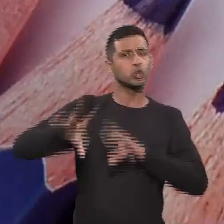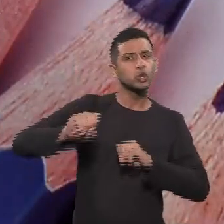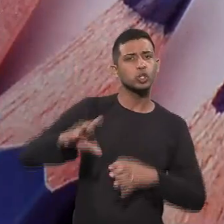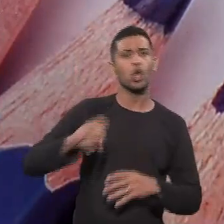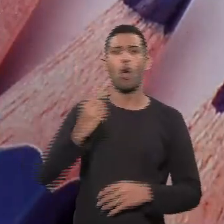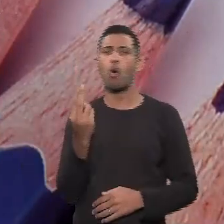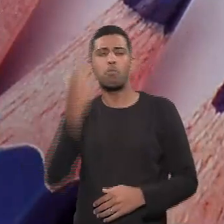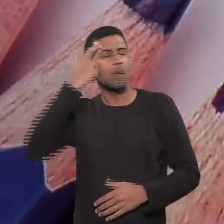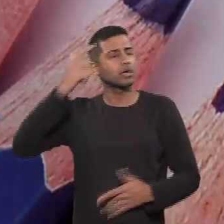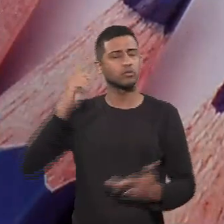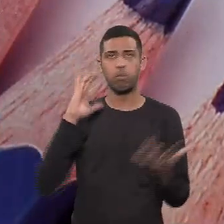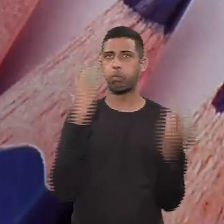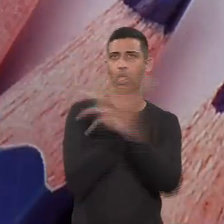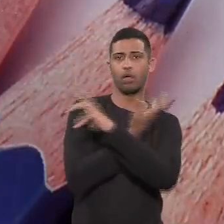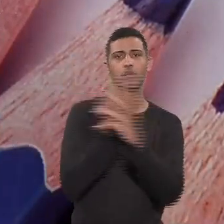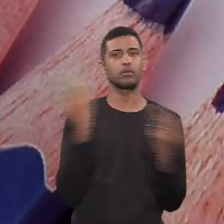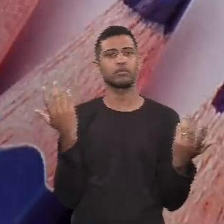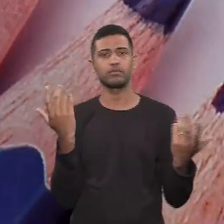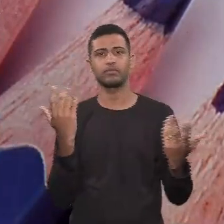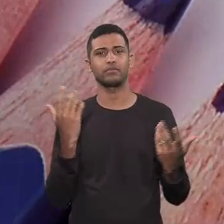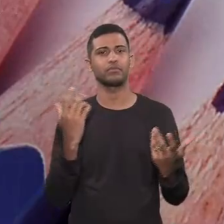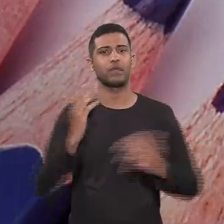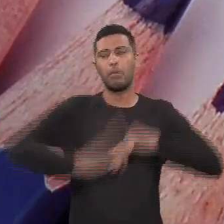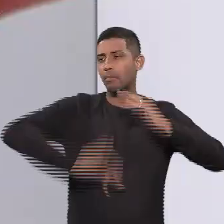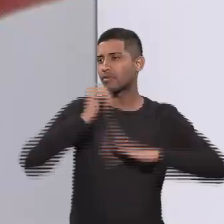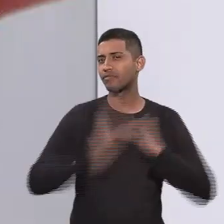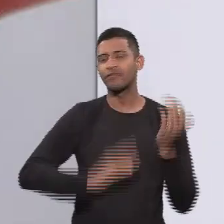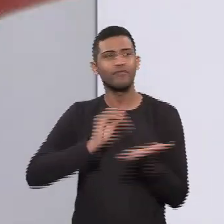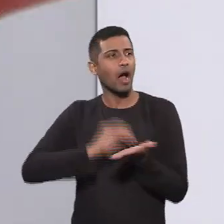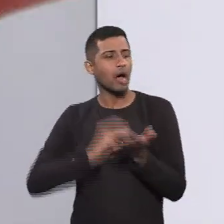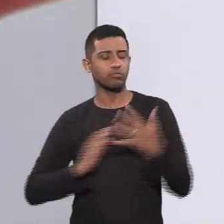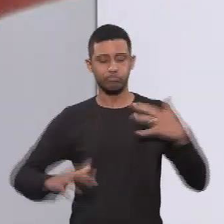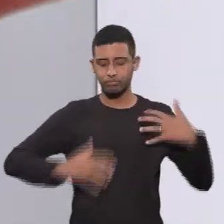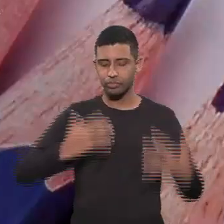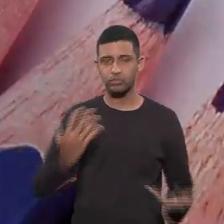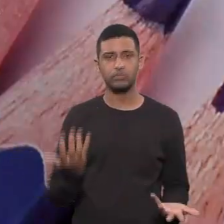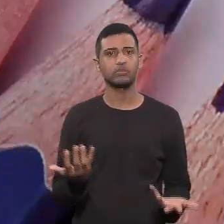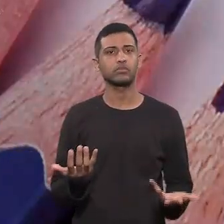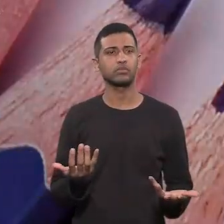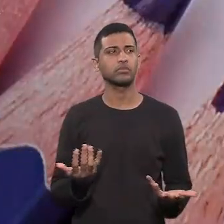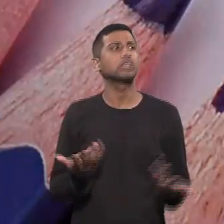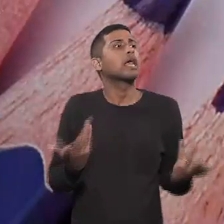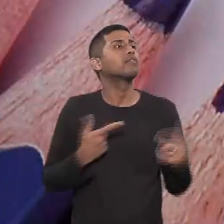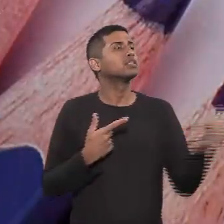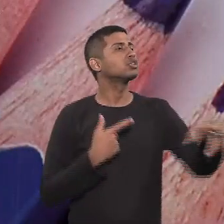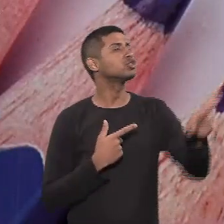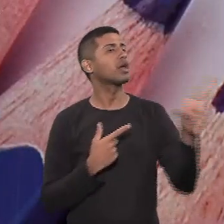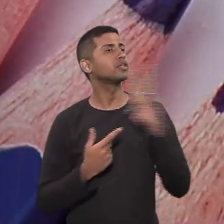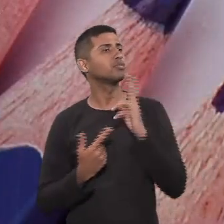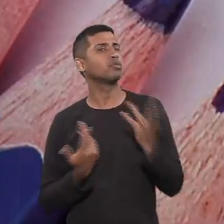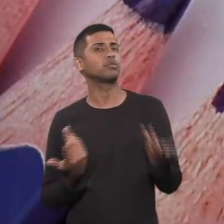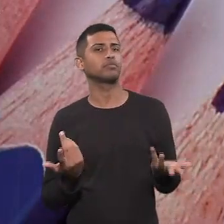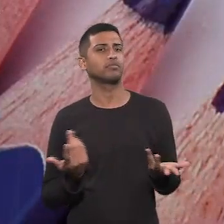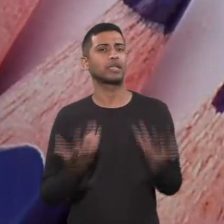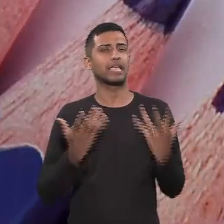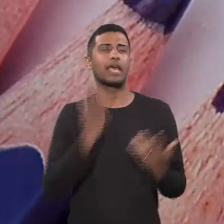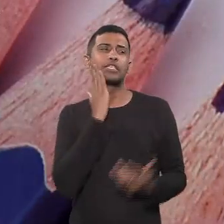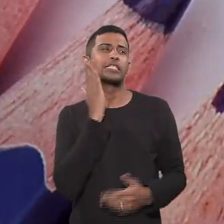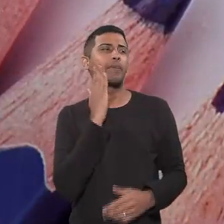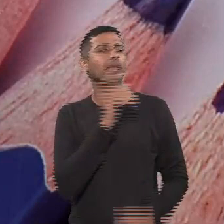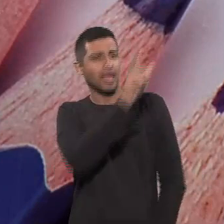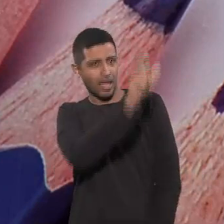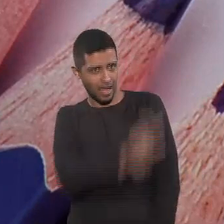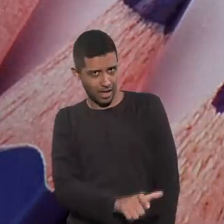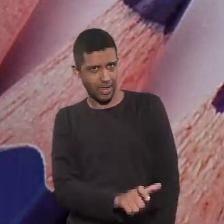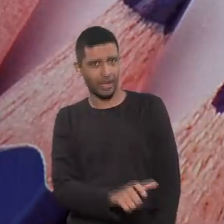deficiência, transtornos globais ou altas habilidades para educação. Exatamente. E aí, o que vocês respondem? Eu queria também ouvir